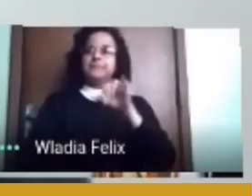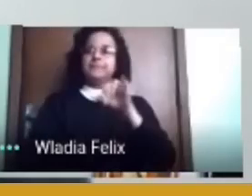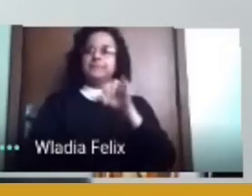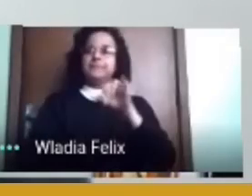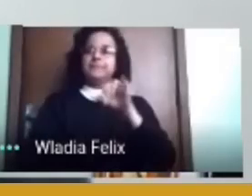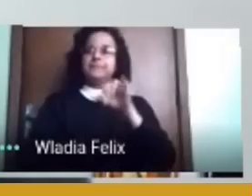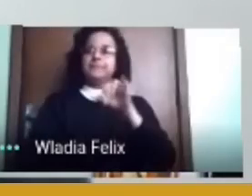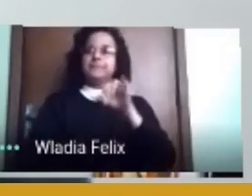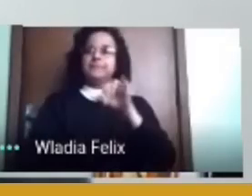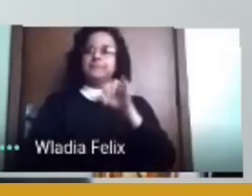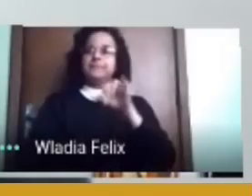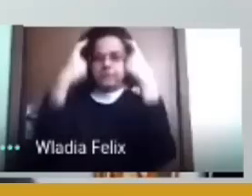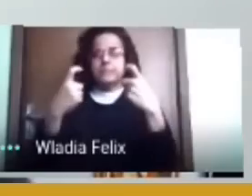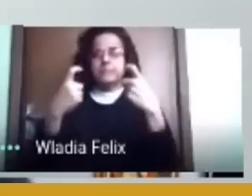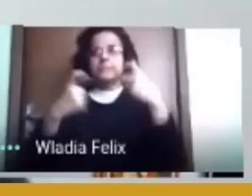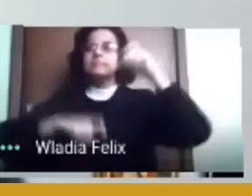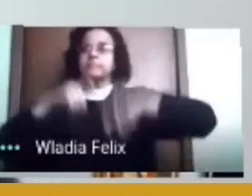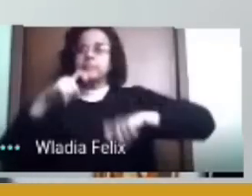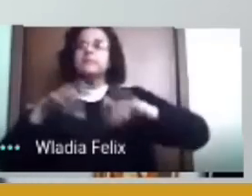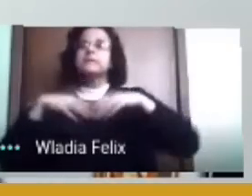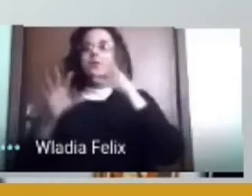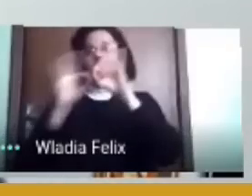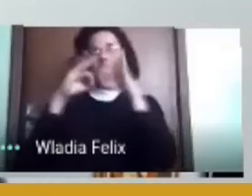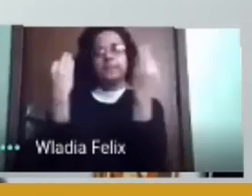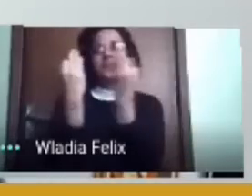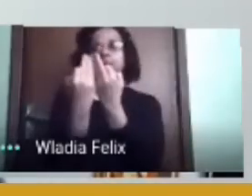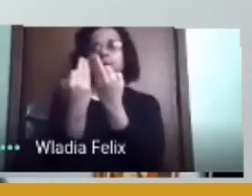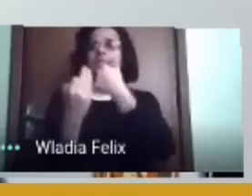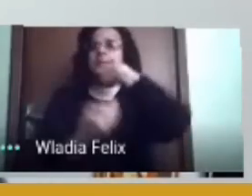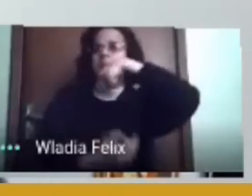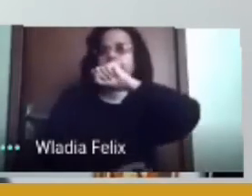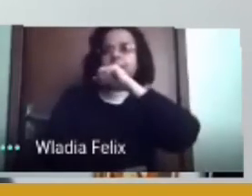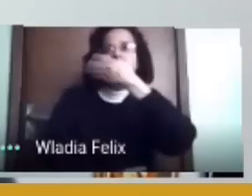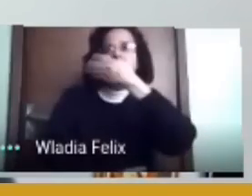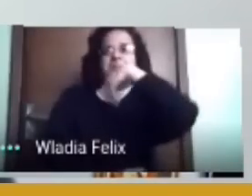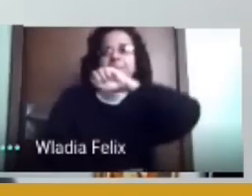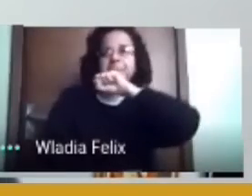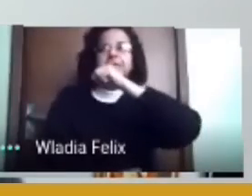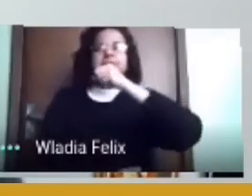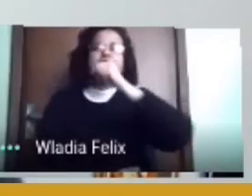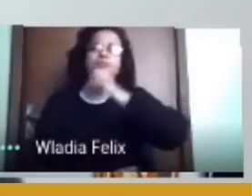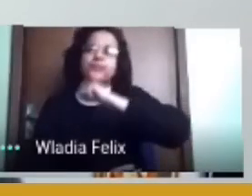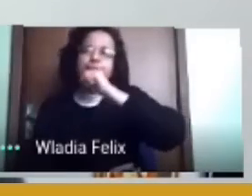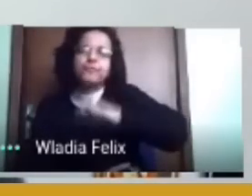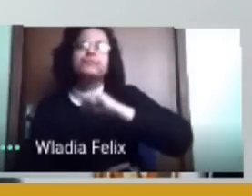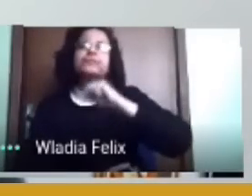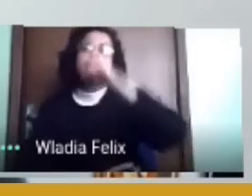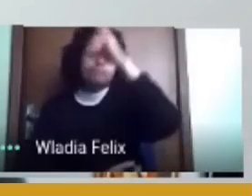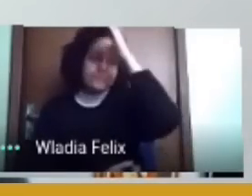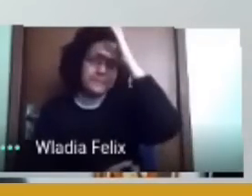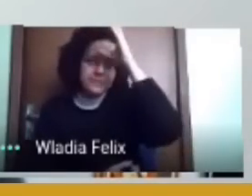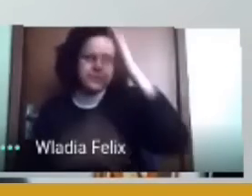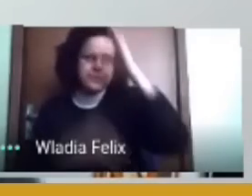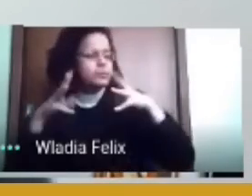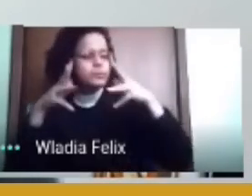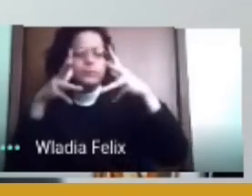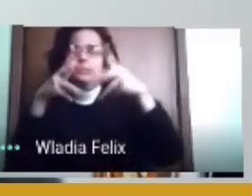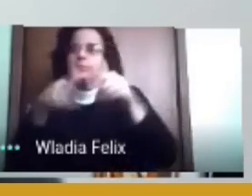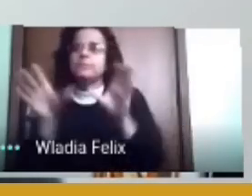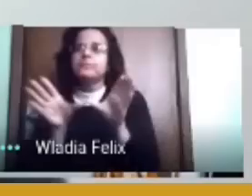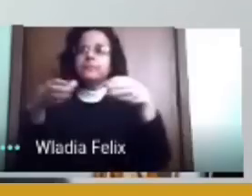a mãe, o avô, a avó, o tio, a tia, toda essa comunidade acredite no trabalho da